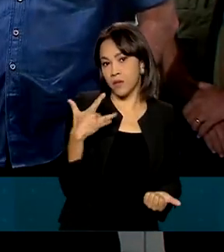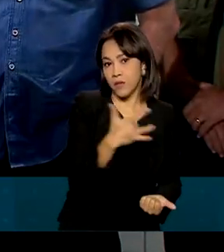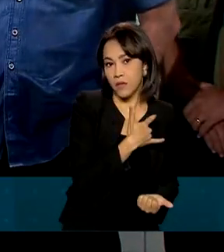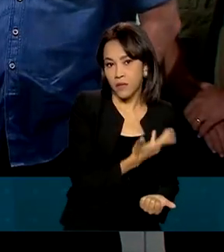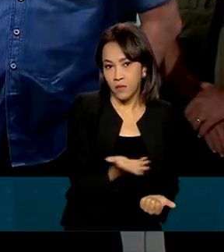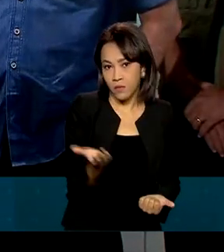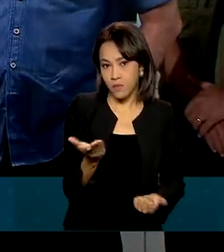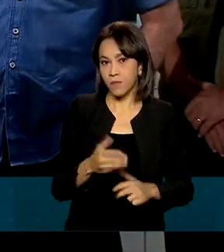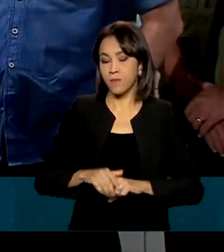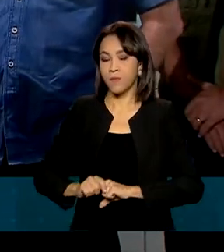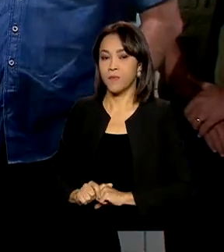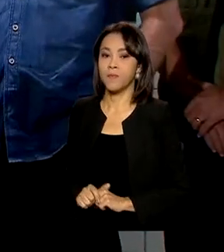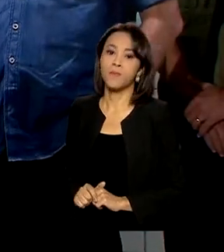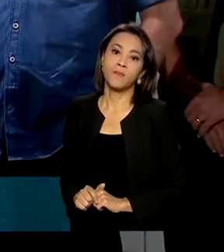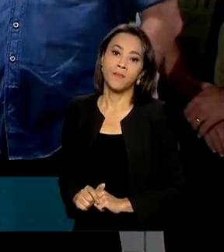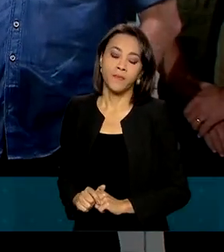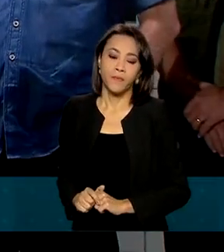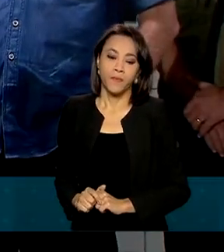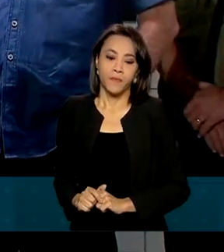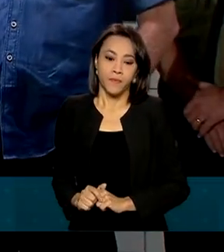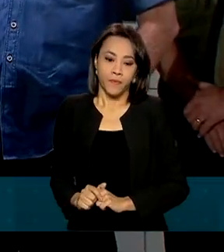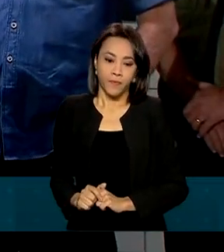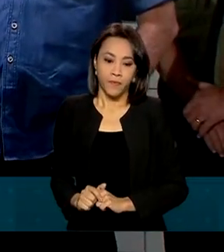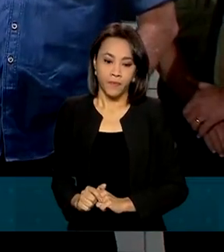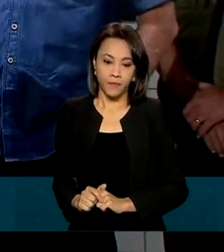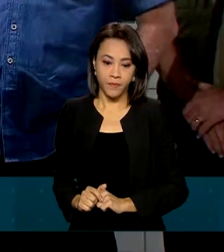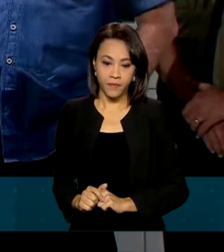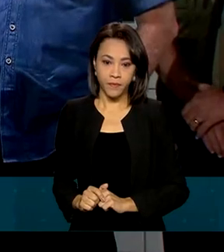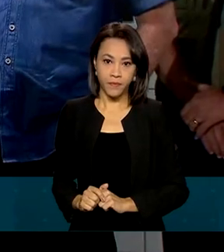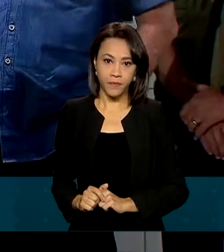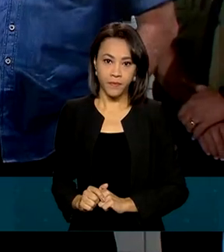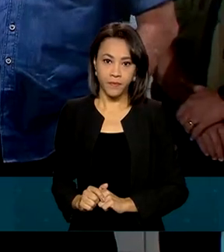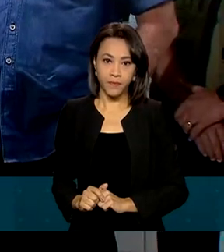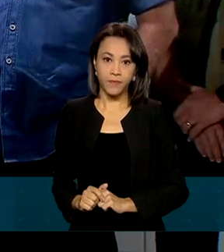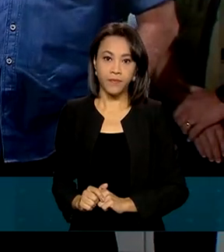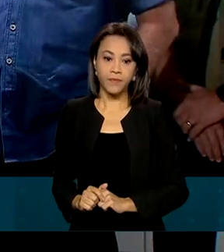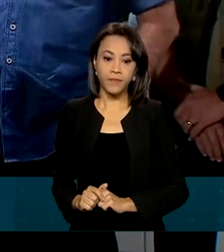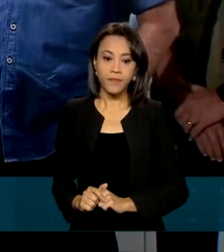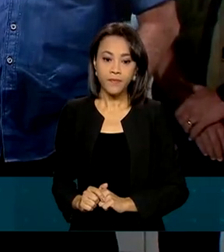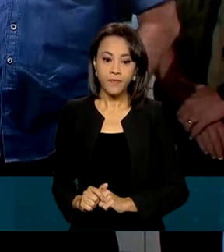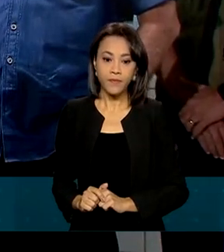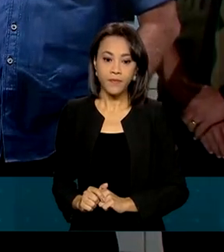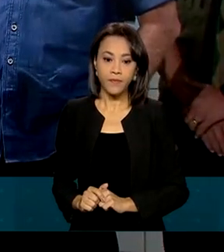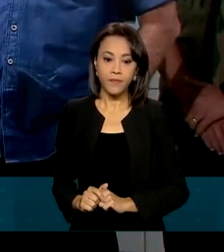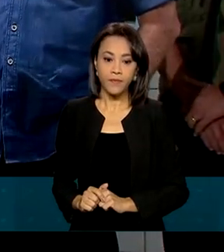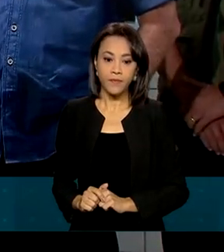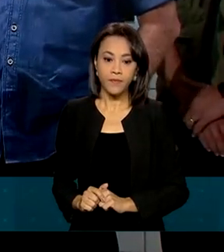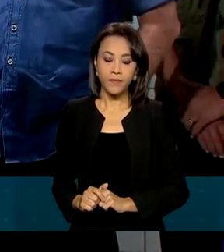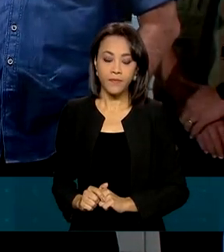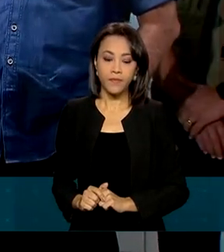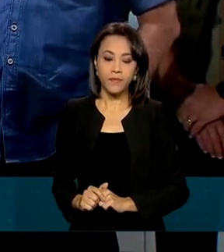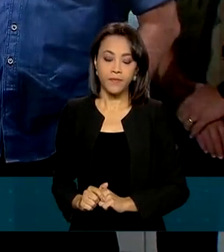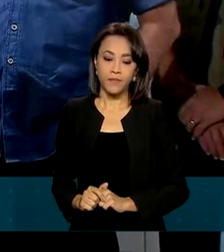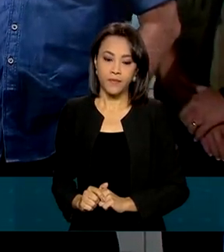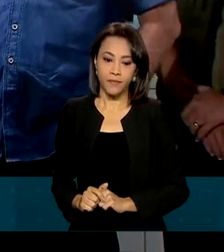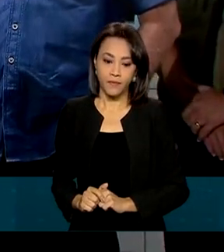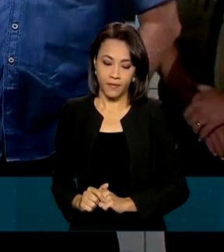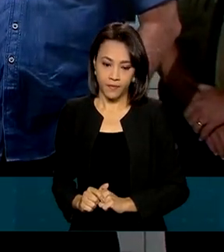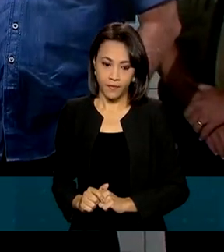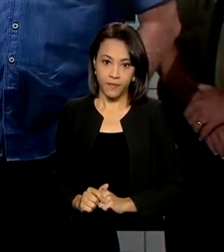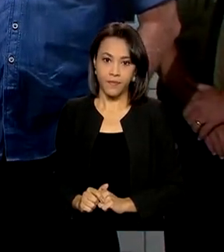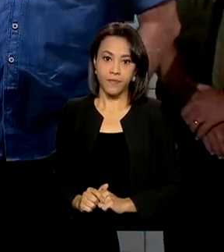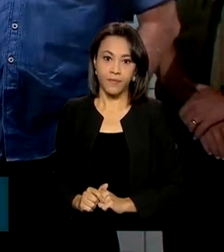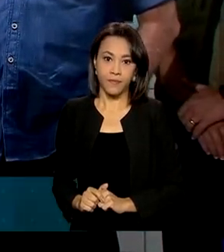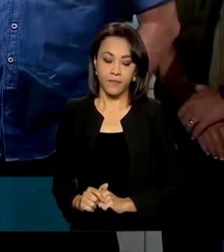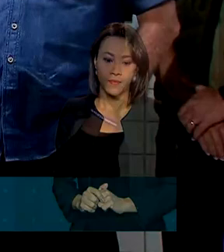saúde pelas próximas 48 horas entregaremos cerca de cinco kits virgem desastres com insumos estratégicos